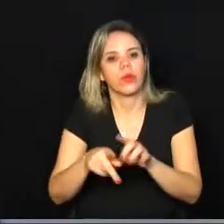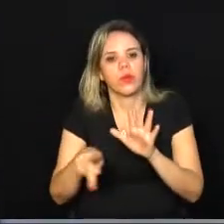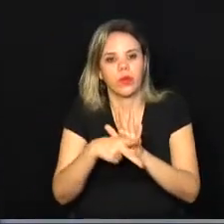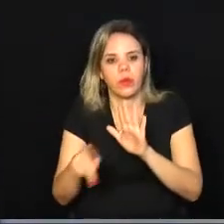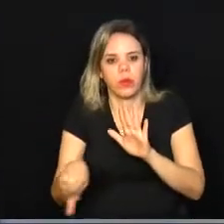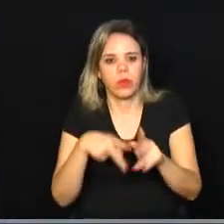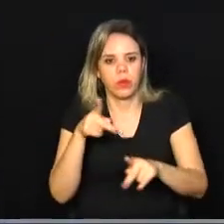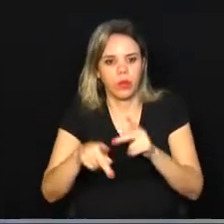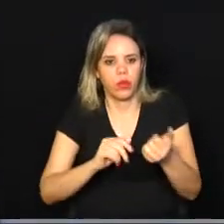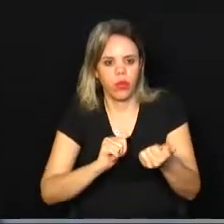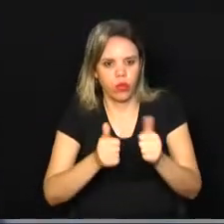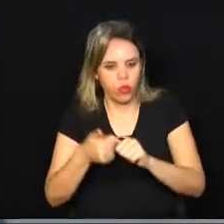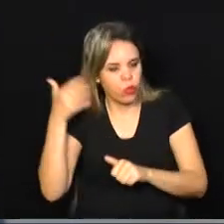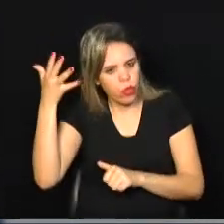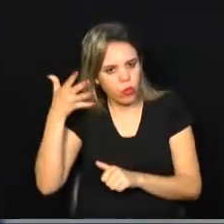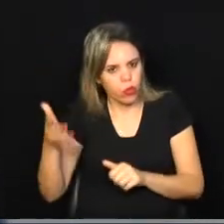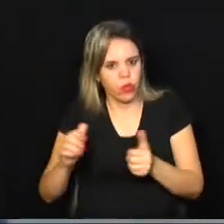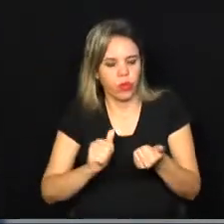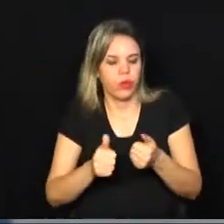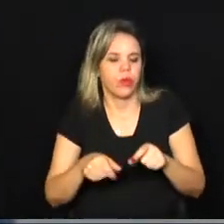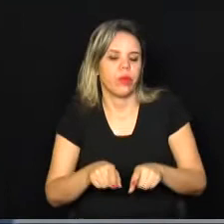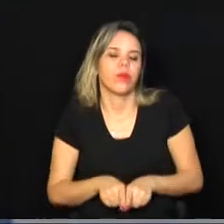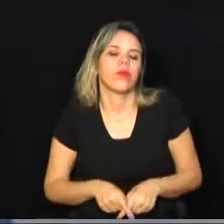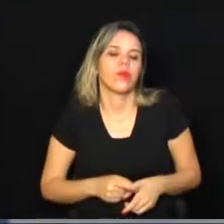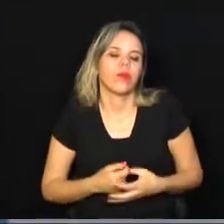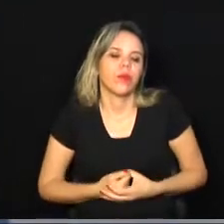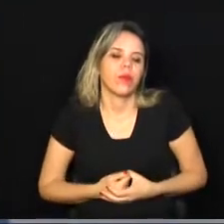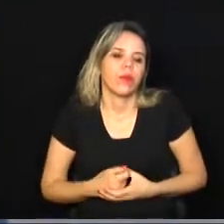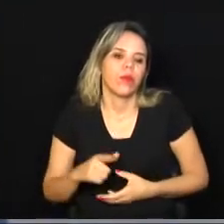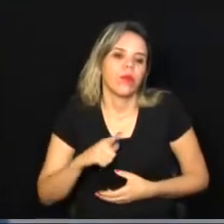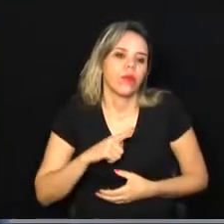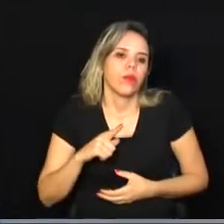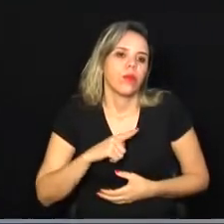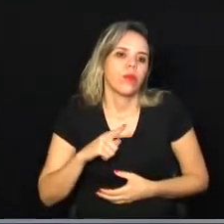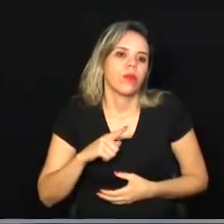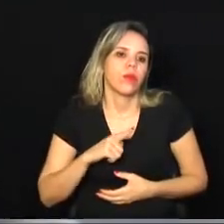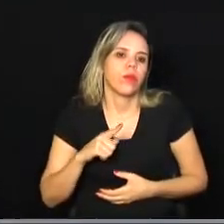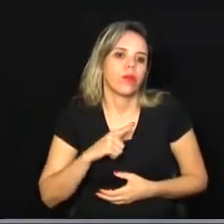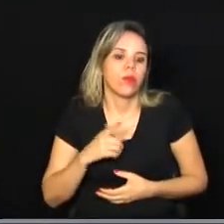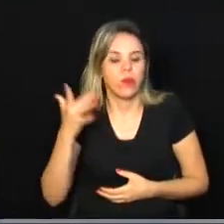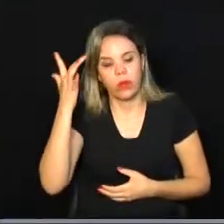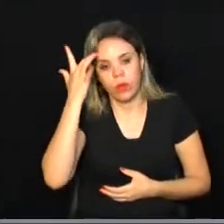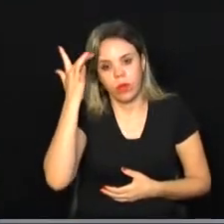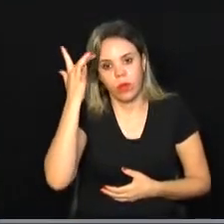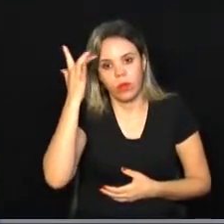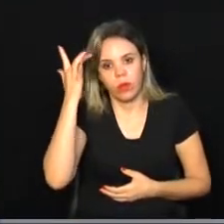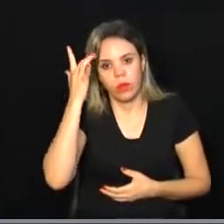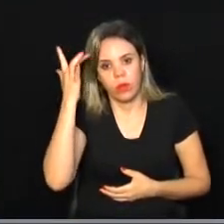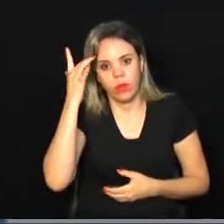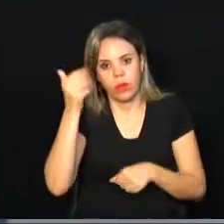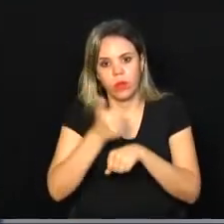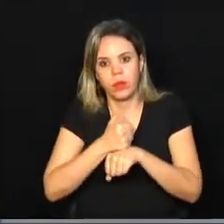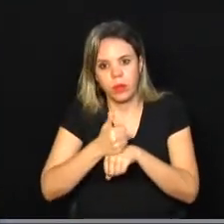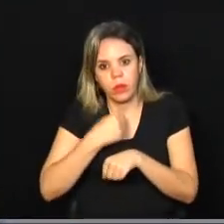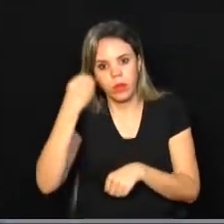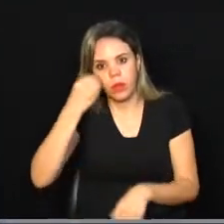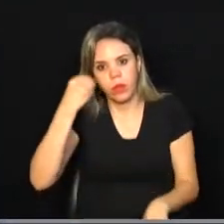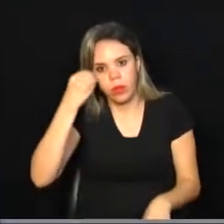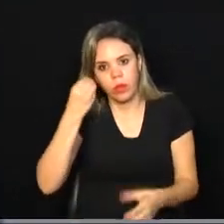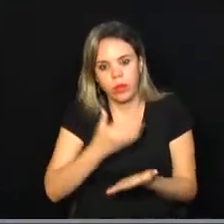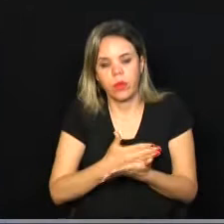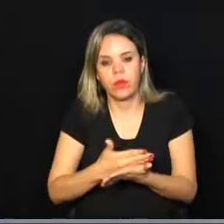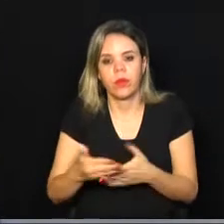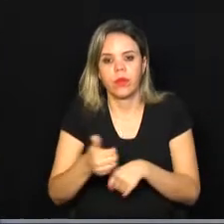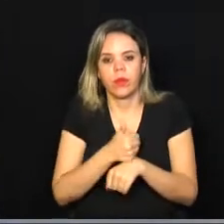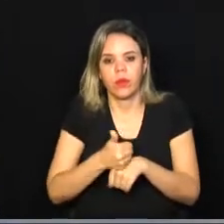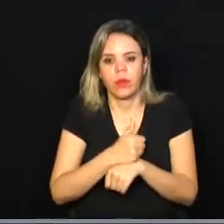coaching esportivo, e também tem uma questão de amadurecimento perante a profissão. No começo da